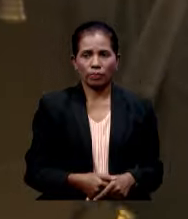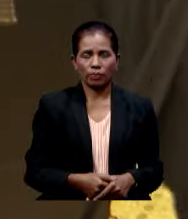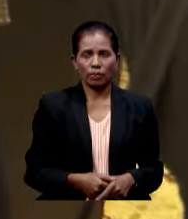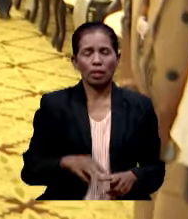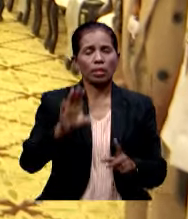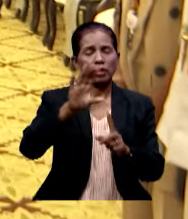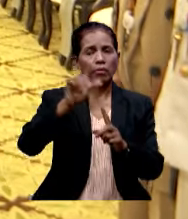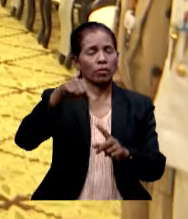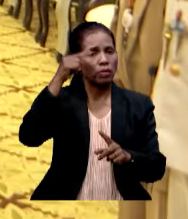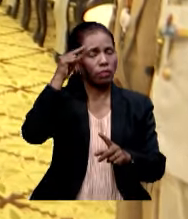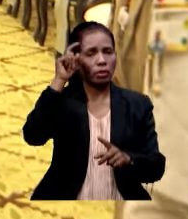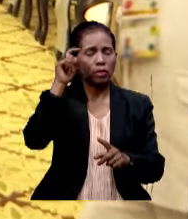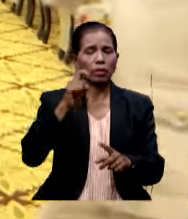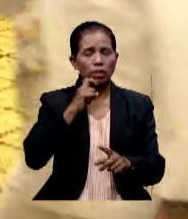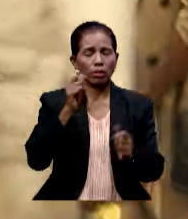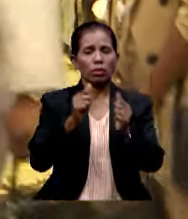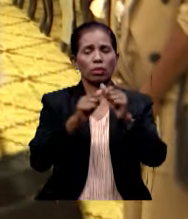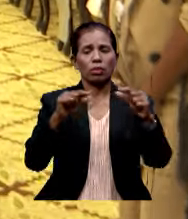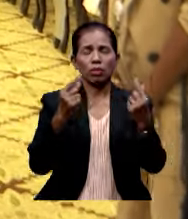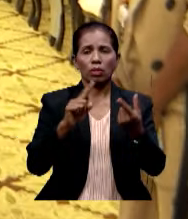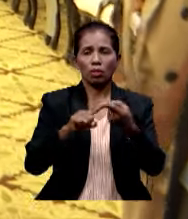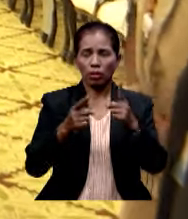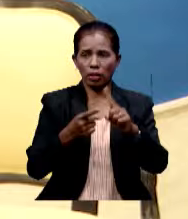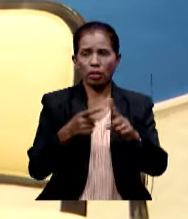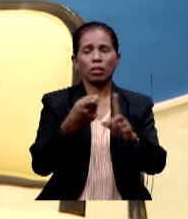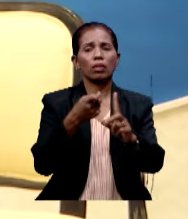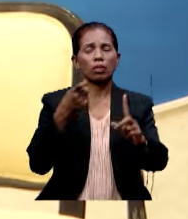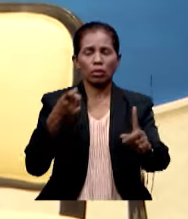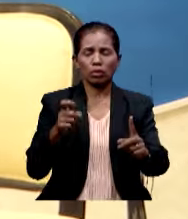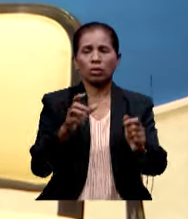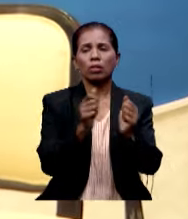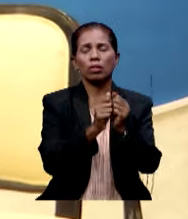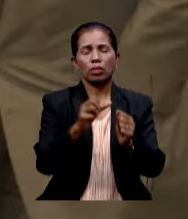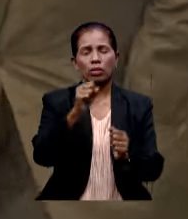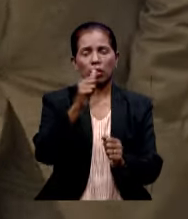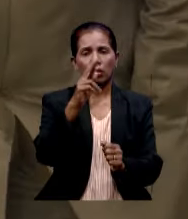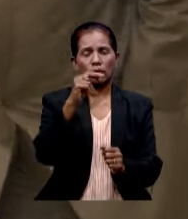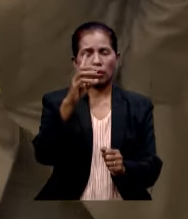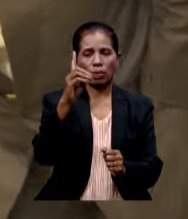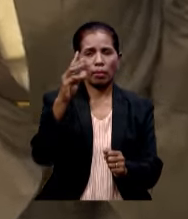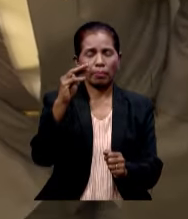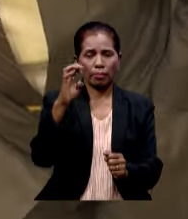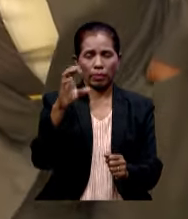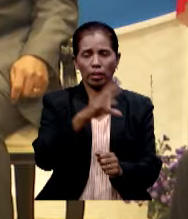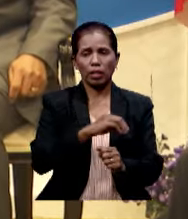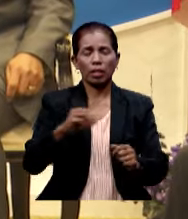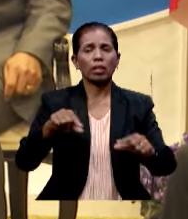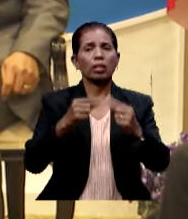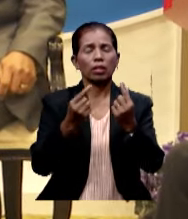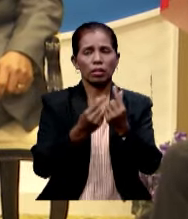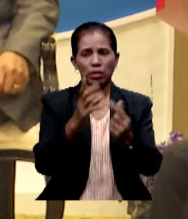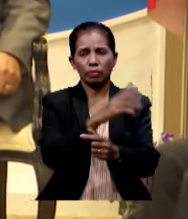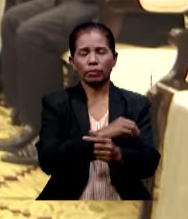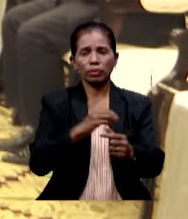Chefe de governo Kerala Chinano Guzmão, Rony homólogo, Rusi São Tomé e Príncipe, e a âmbito foram alto nível Estado